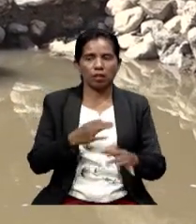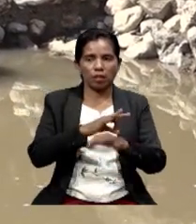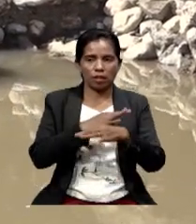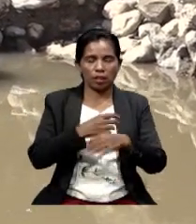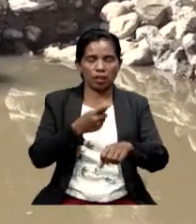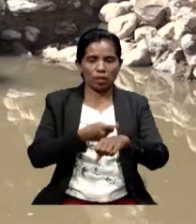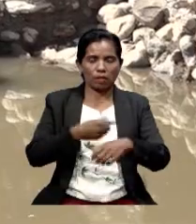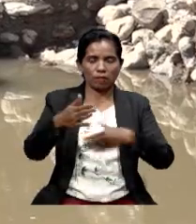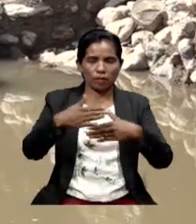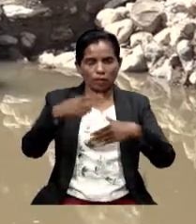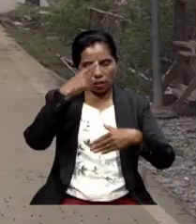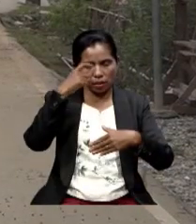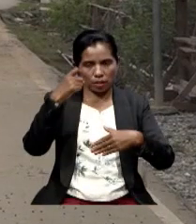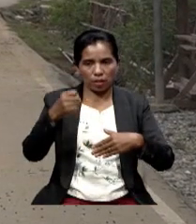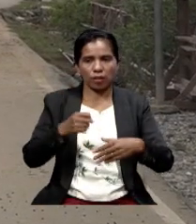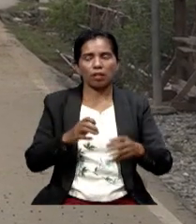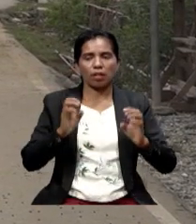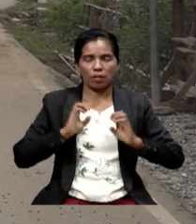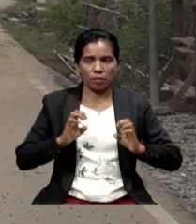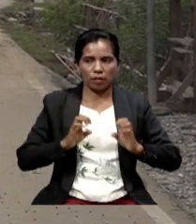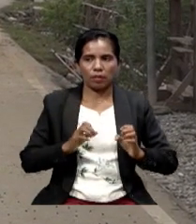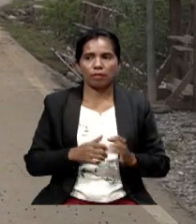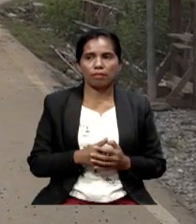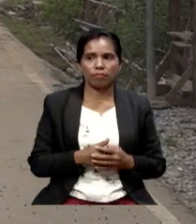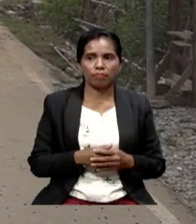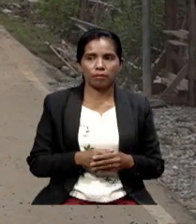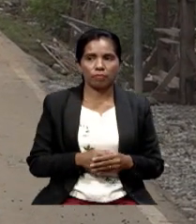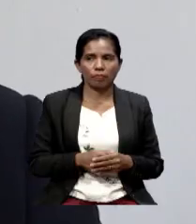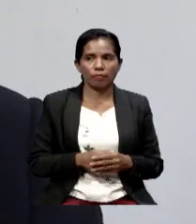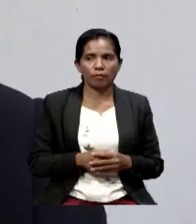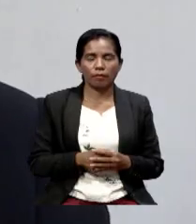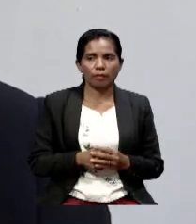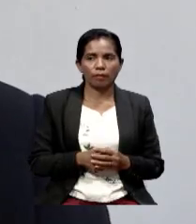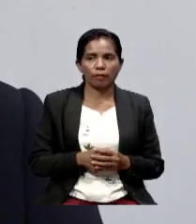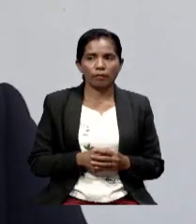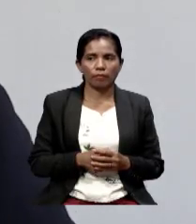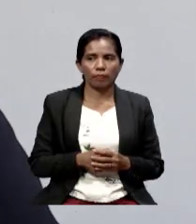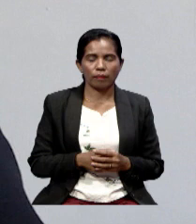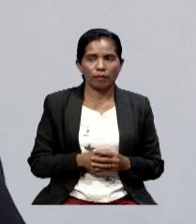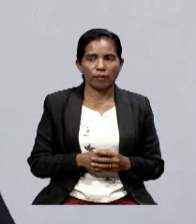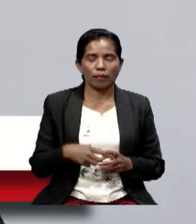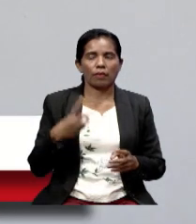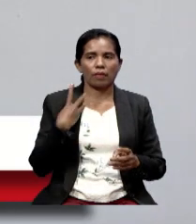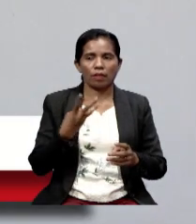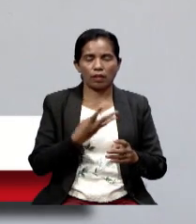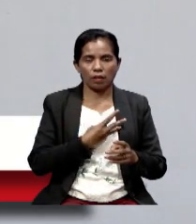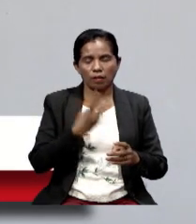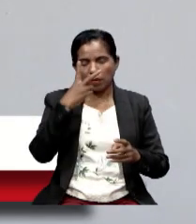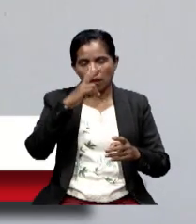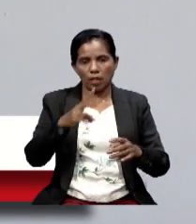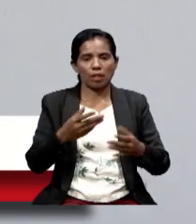tempo barak, tamba considera emergência. O município de Covalima identifica estrago